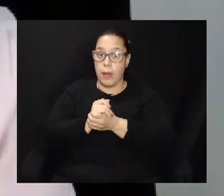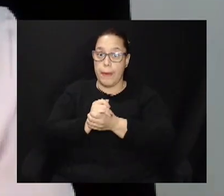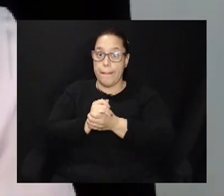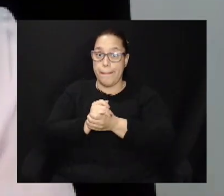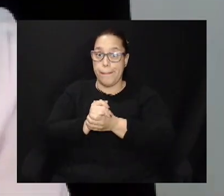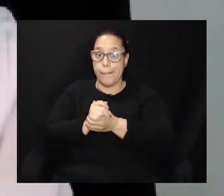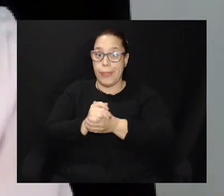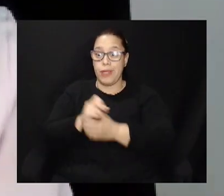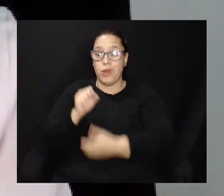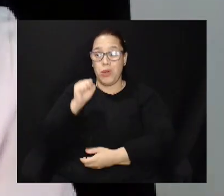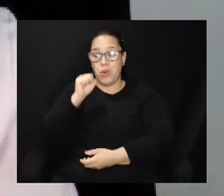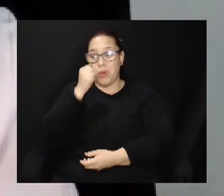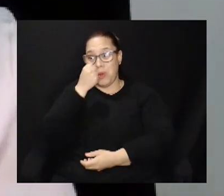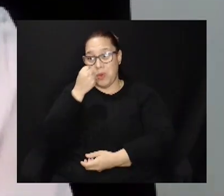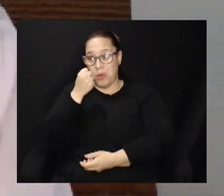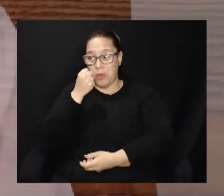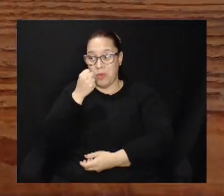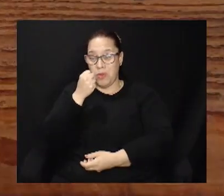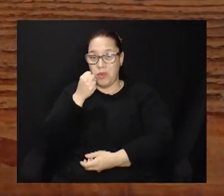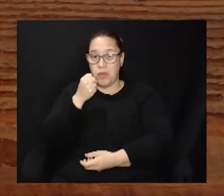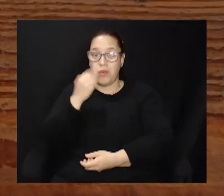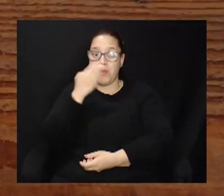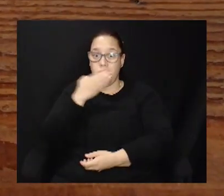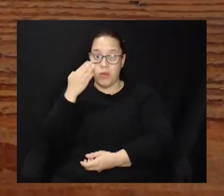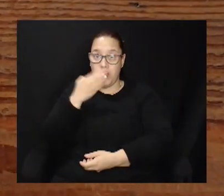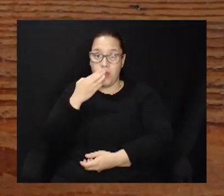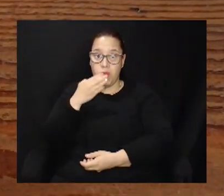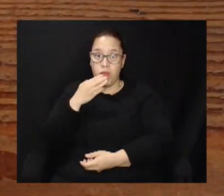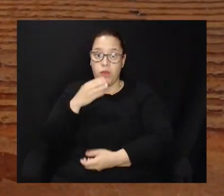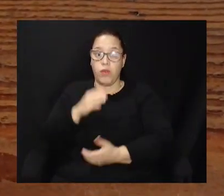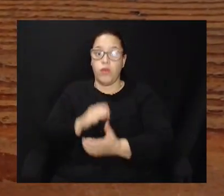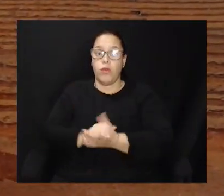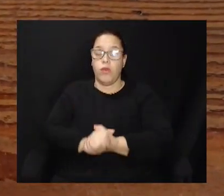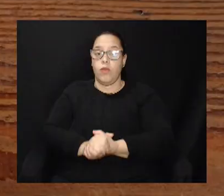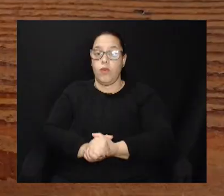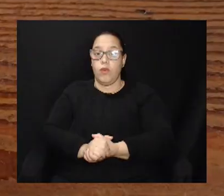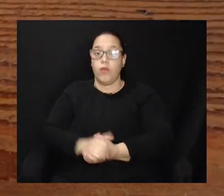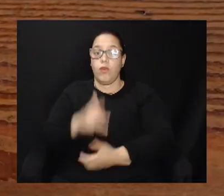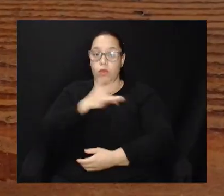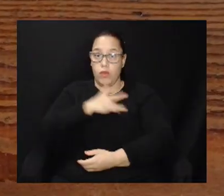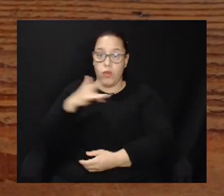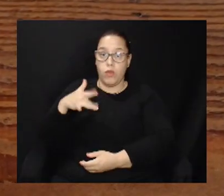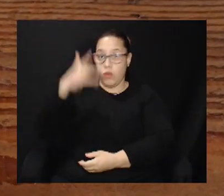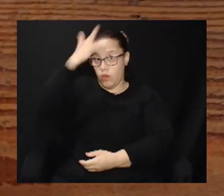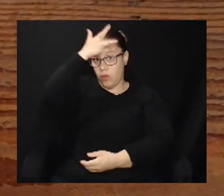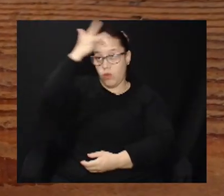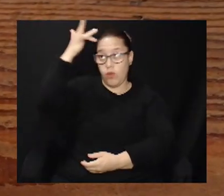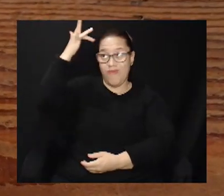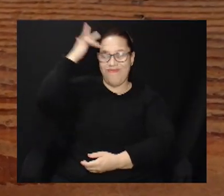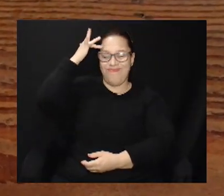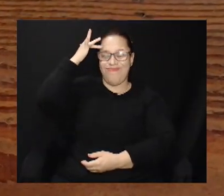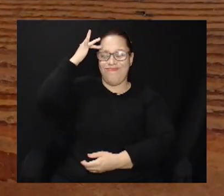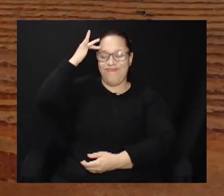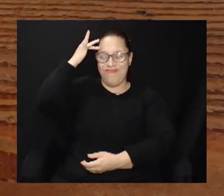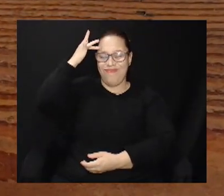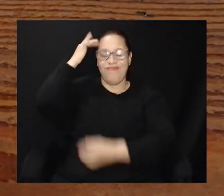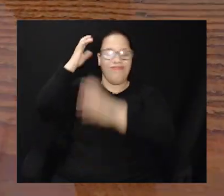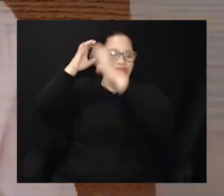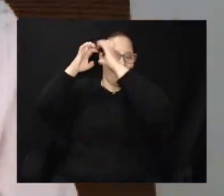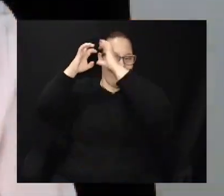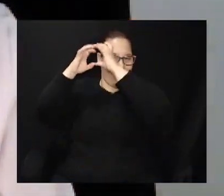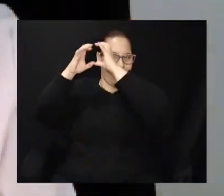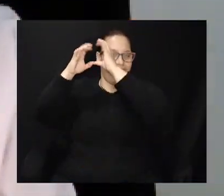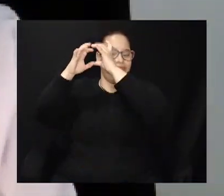exemplo, o consumo de açúcar também causa muito nessa questão da saúde mental, dos neurotransmissores também, que causa muito, né,